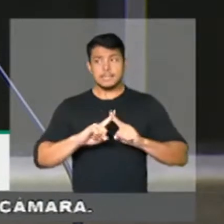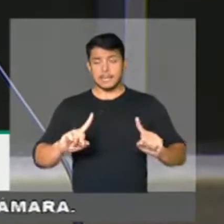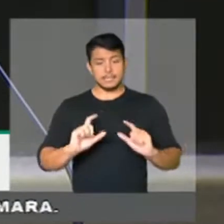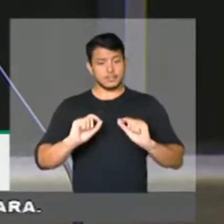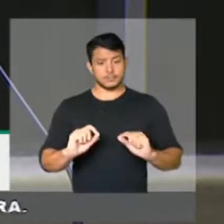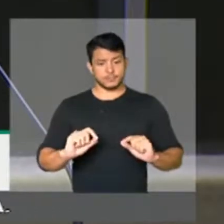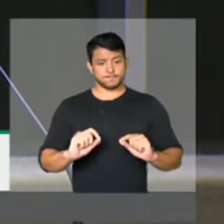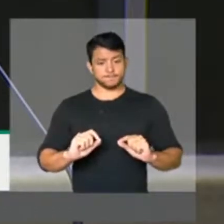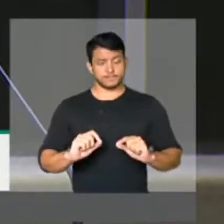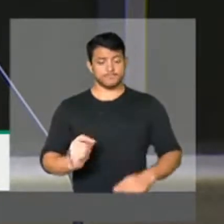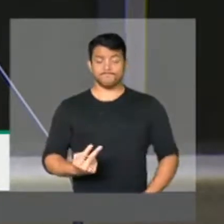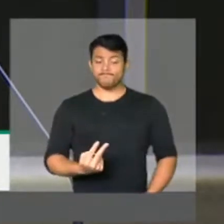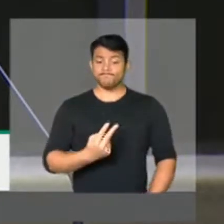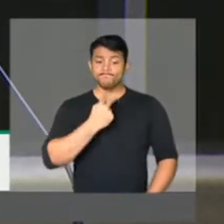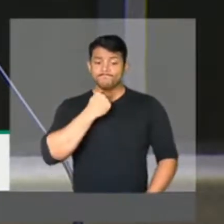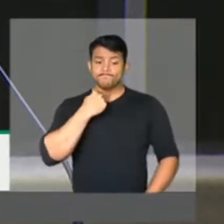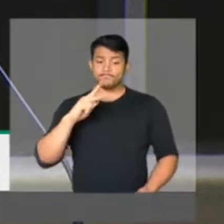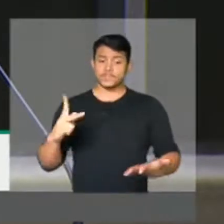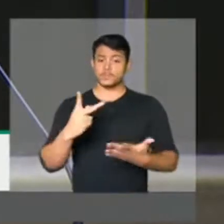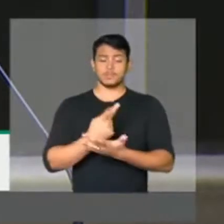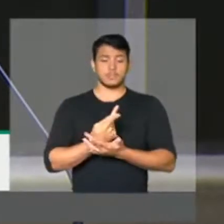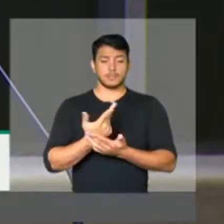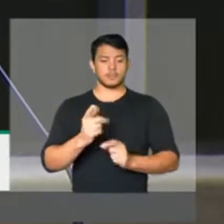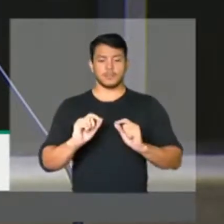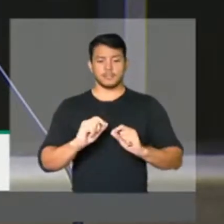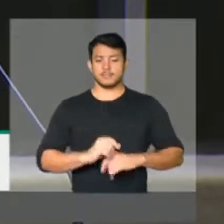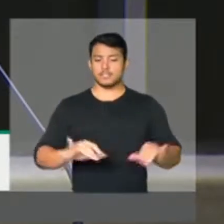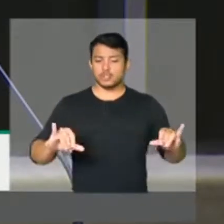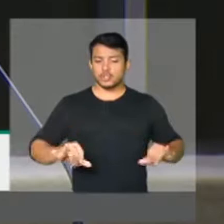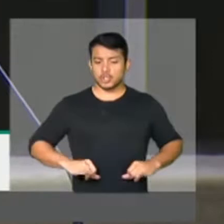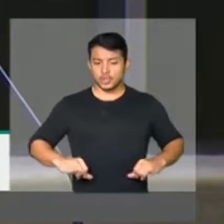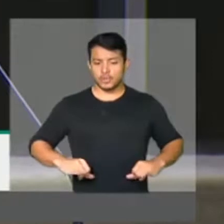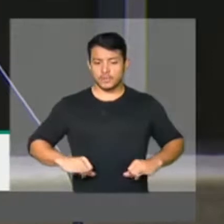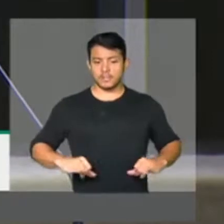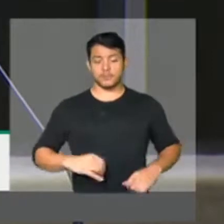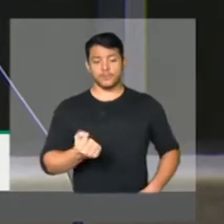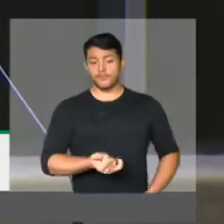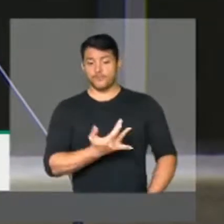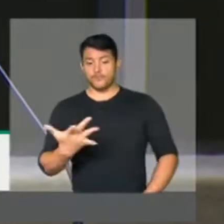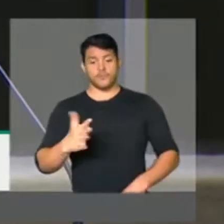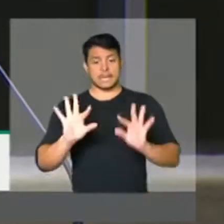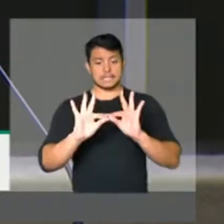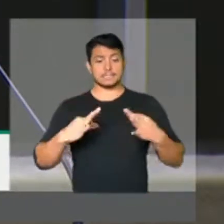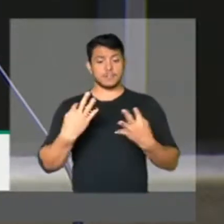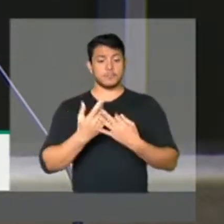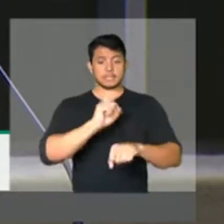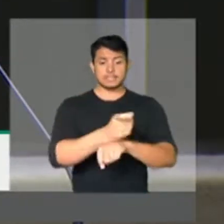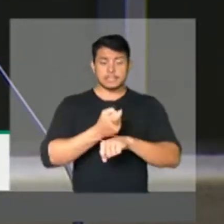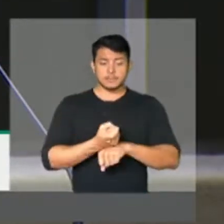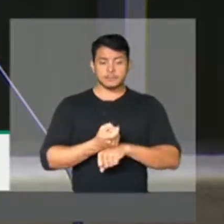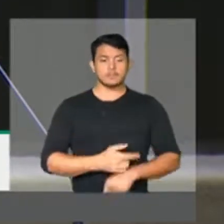maneira alguma, isso poderia ser feito às custas do sofrimento dessas centenas de famílias quilombolas. Há